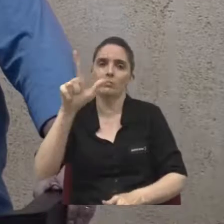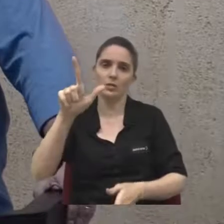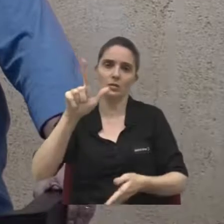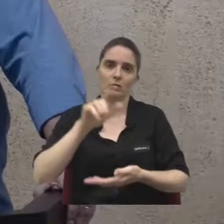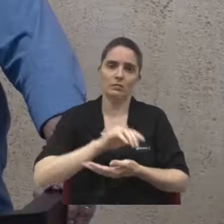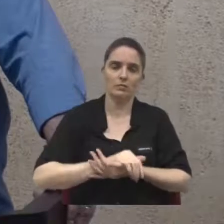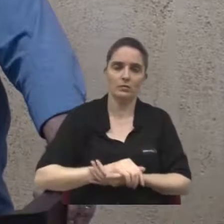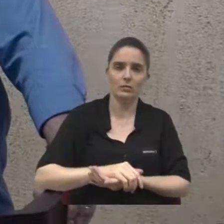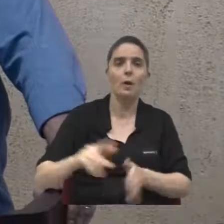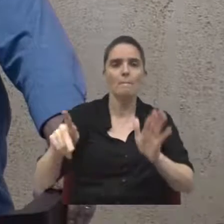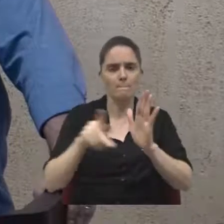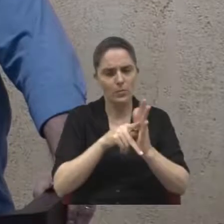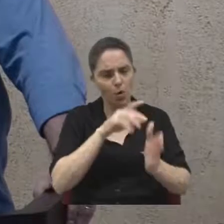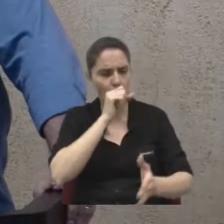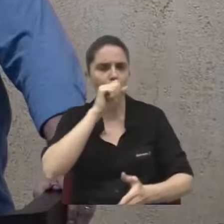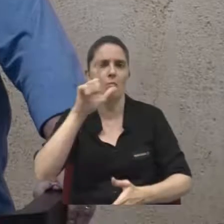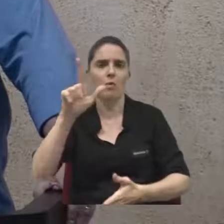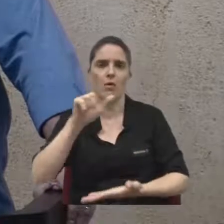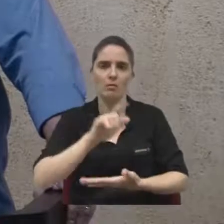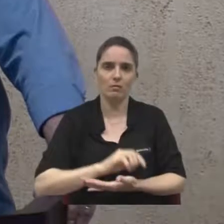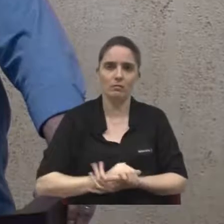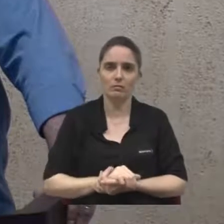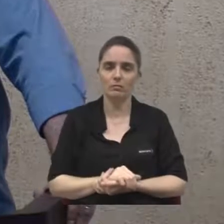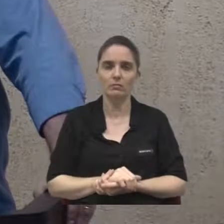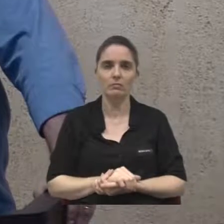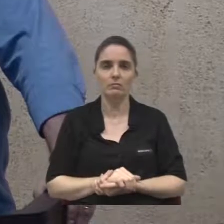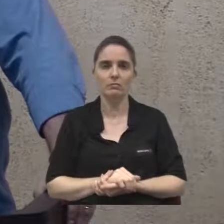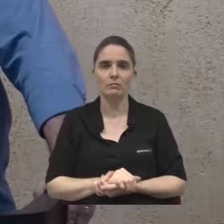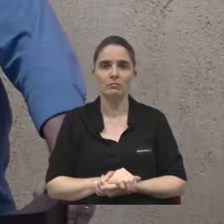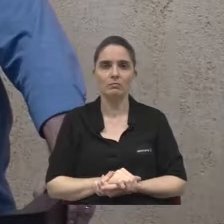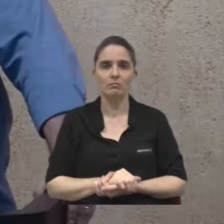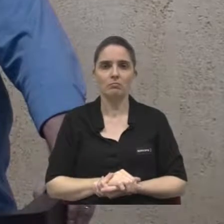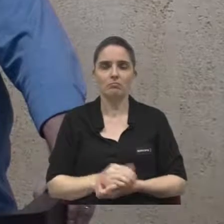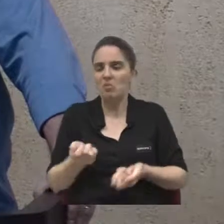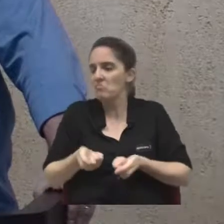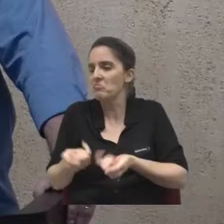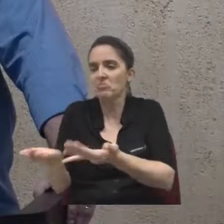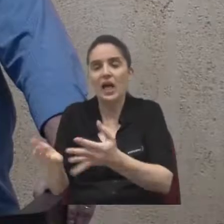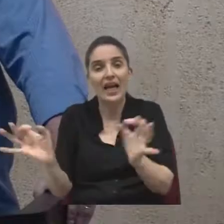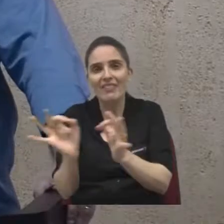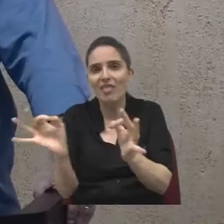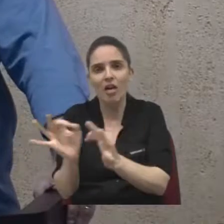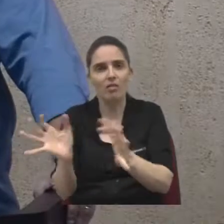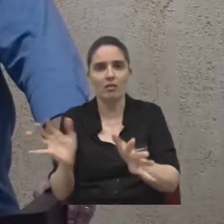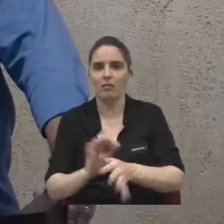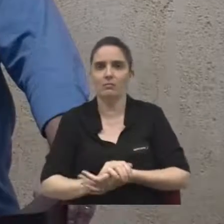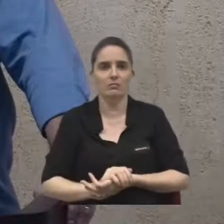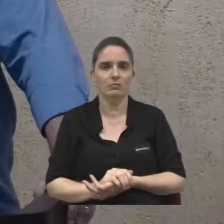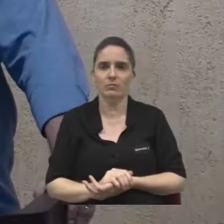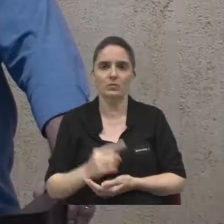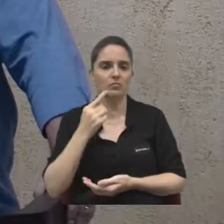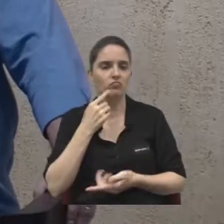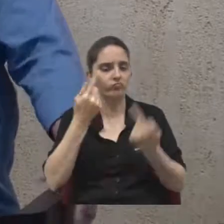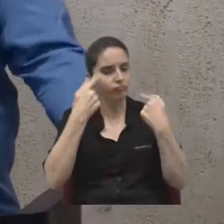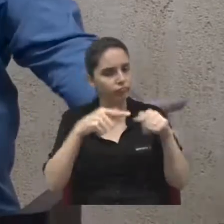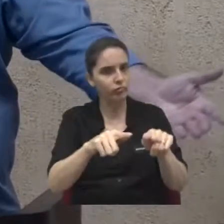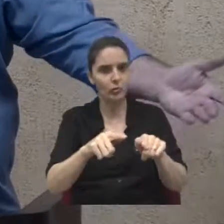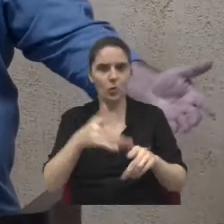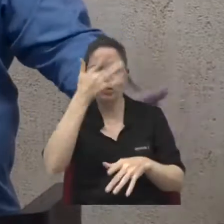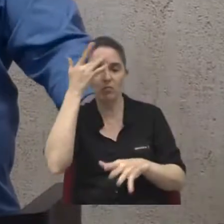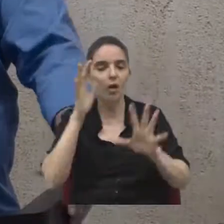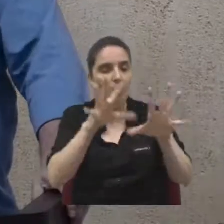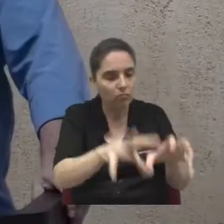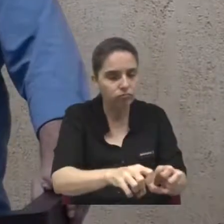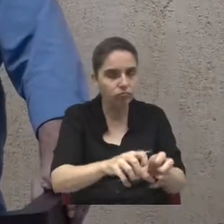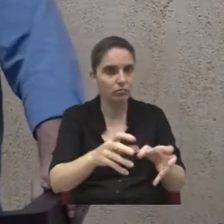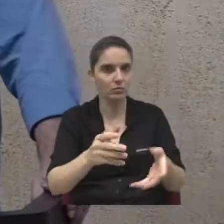Totalmente nosso. Não tem que doar área nenhuma. Sou totalmente contrário à invasão. Senão daqui a pouquinho,